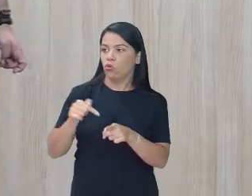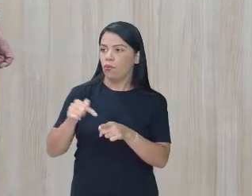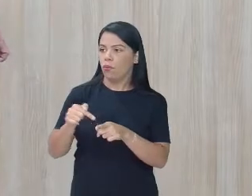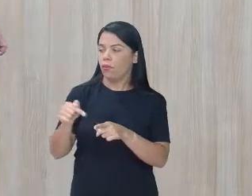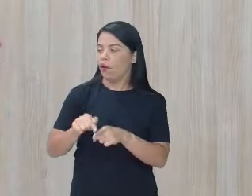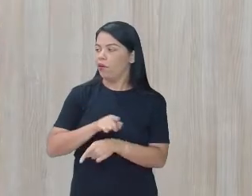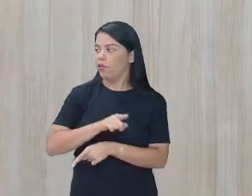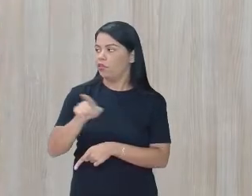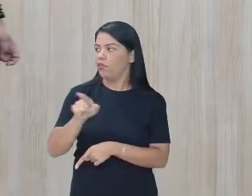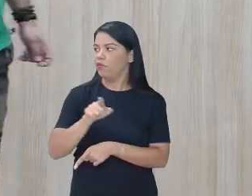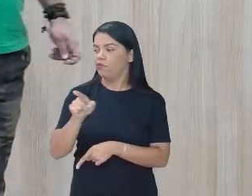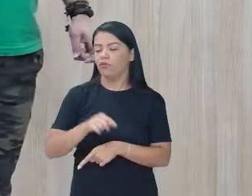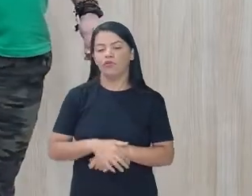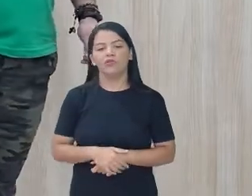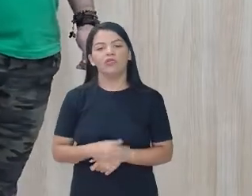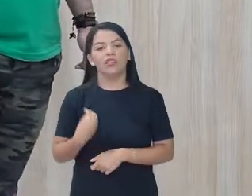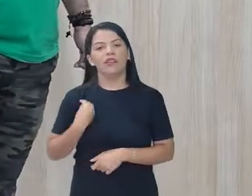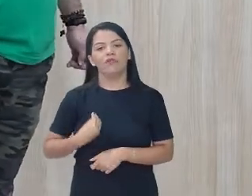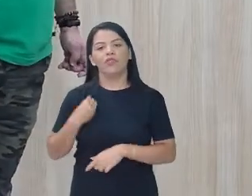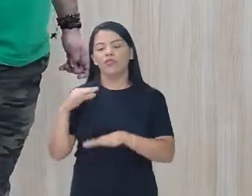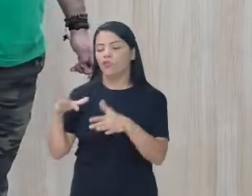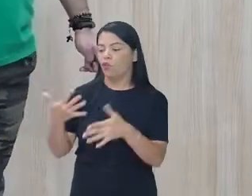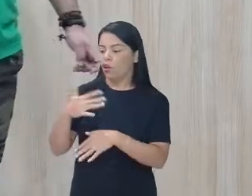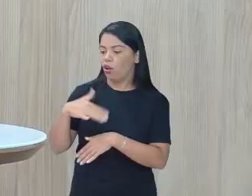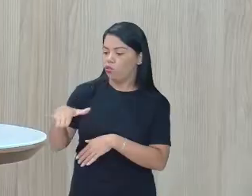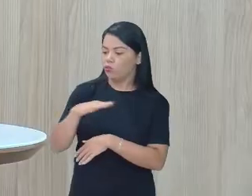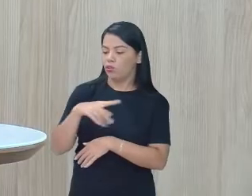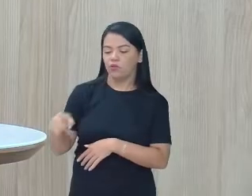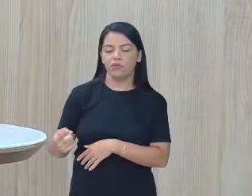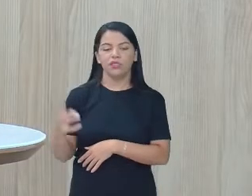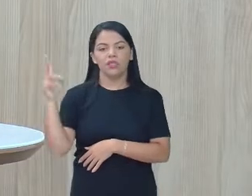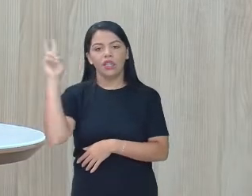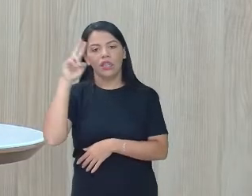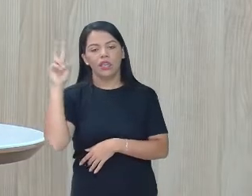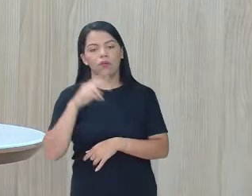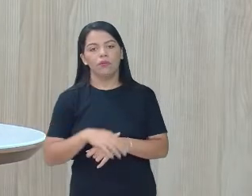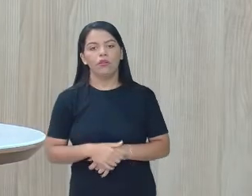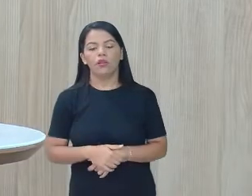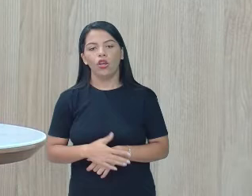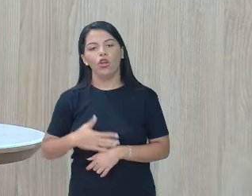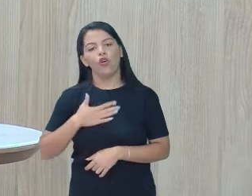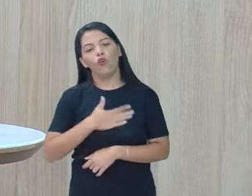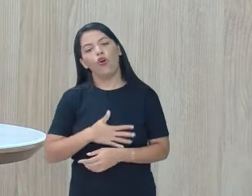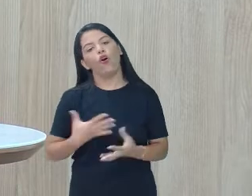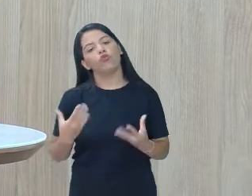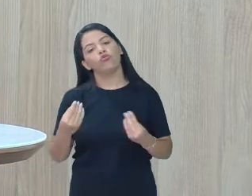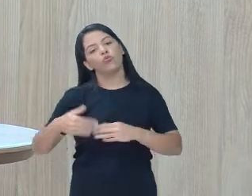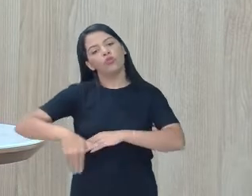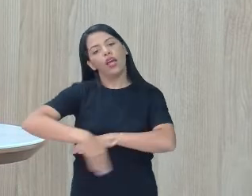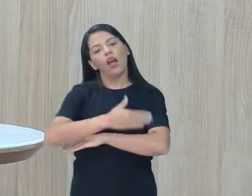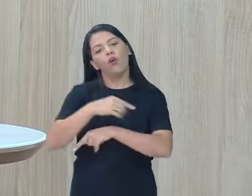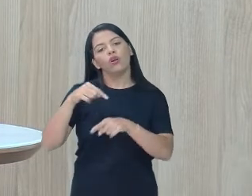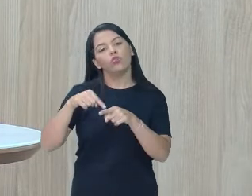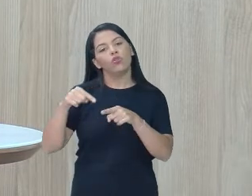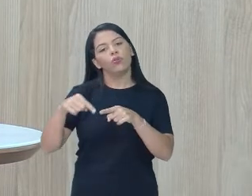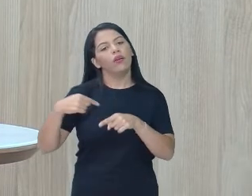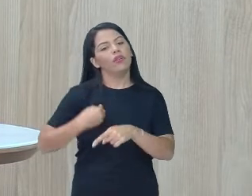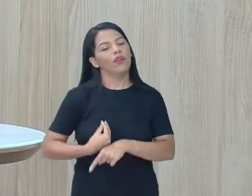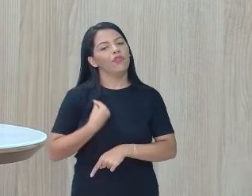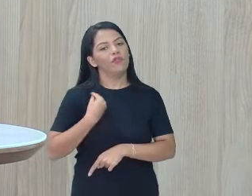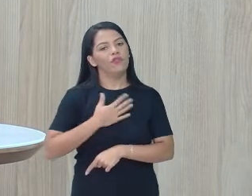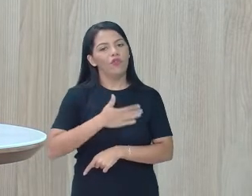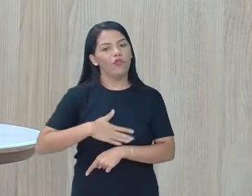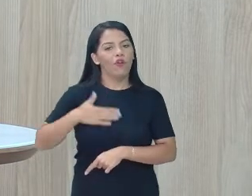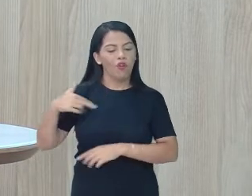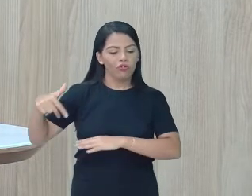os espaços de memória que a senhora se recorda? Eu gosto das ruas do bairro que eu moro. São bem arborizadas, eu gosto de andar por